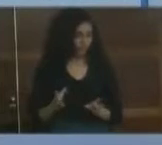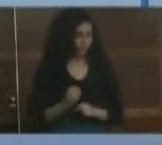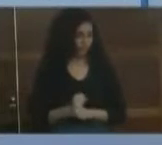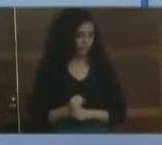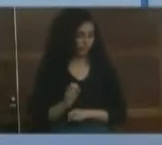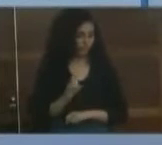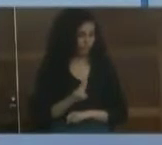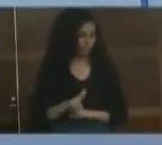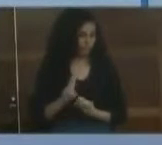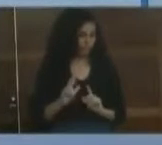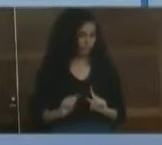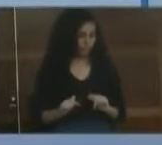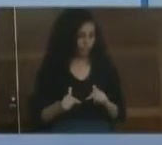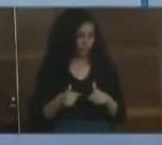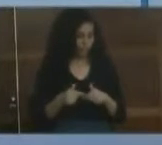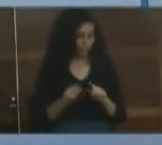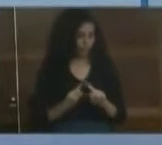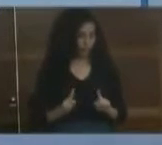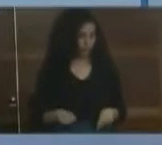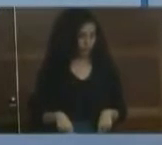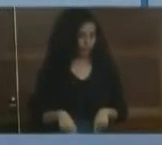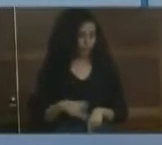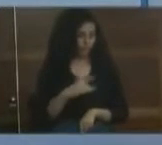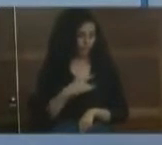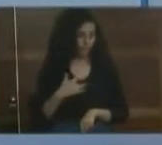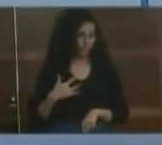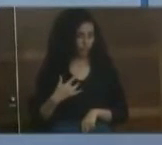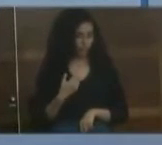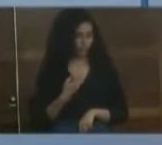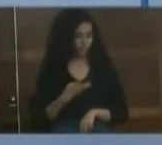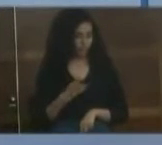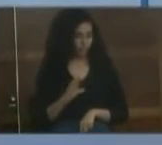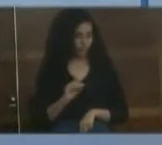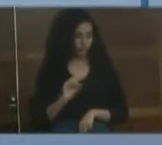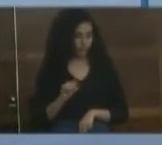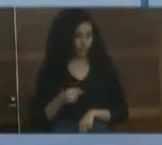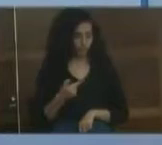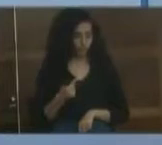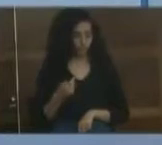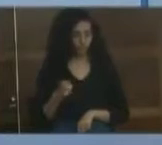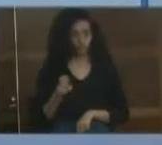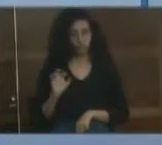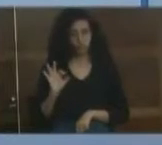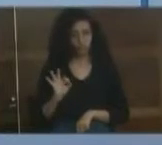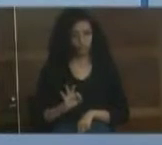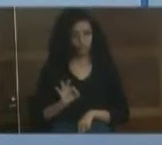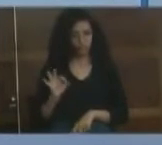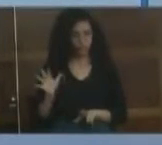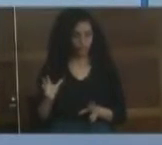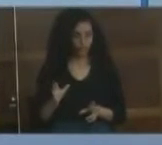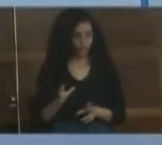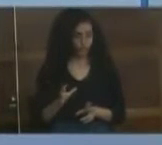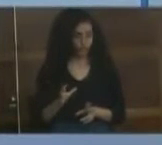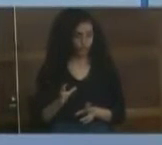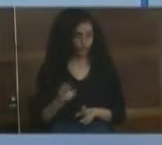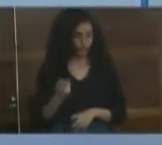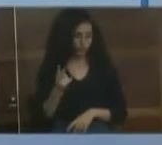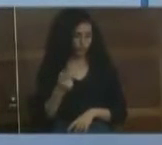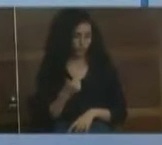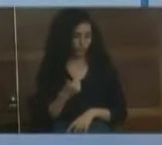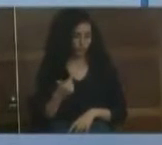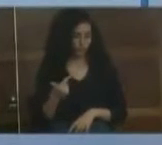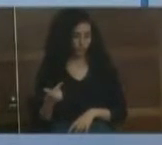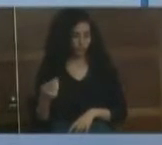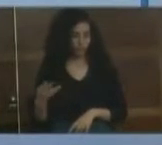total das despesas com ações e serviços públicos de saúde 30,75 por cento um valor